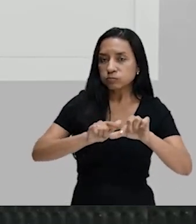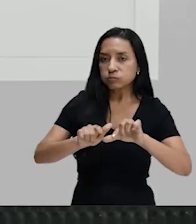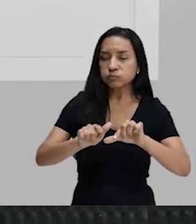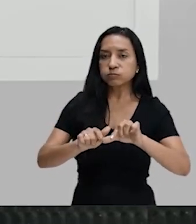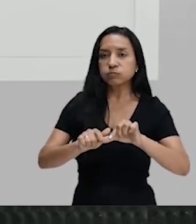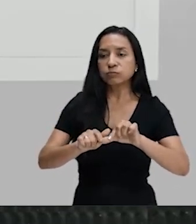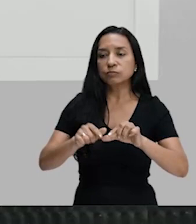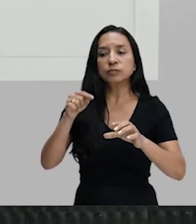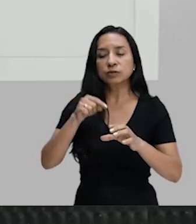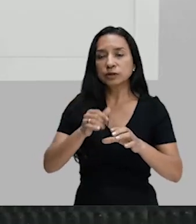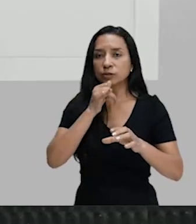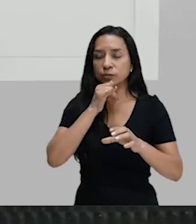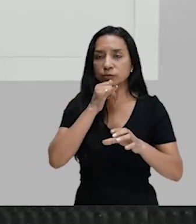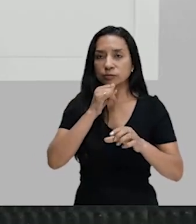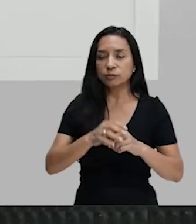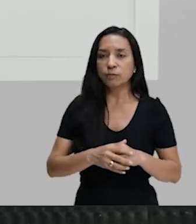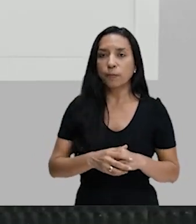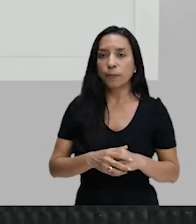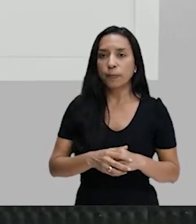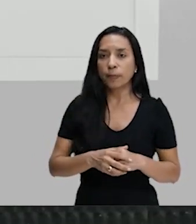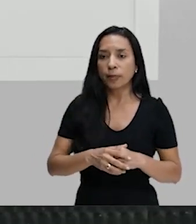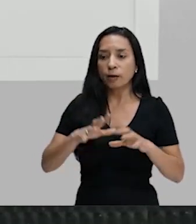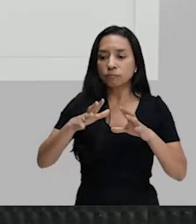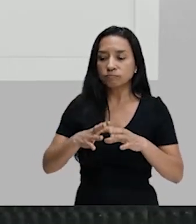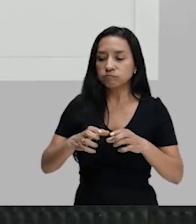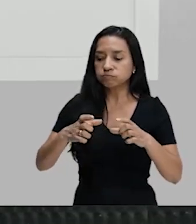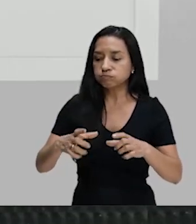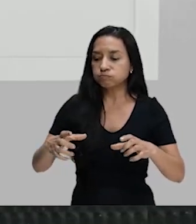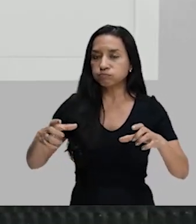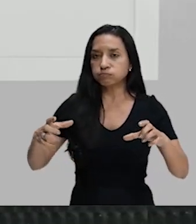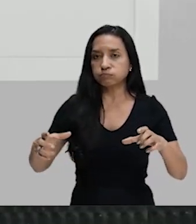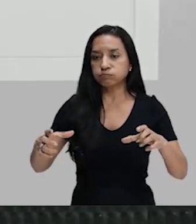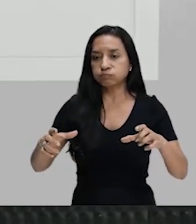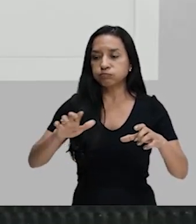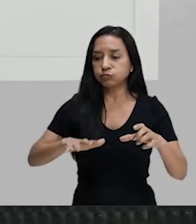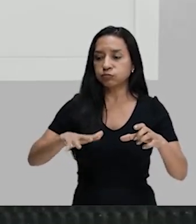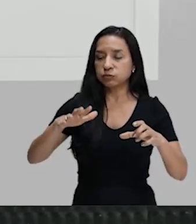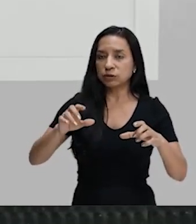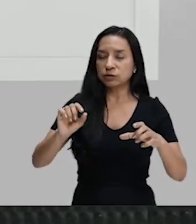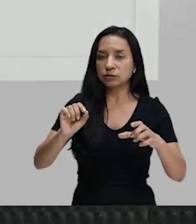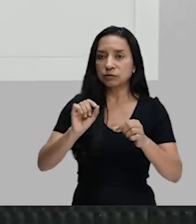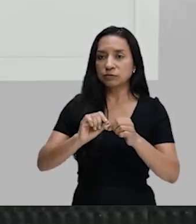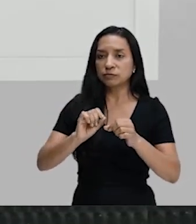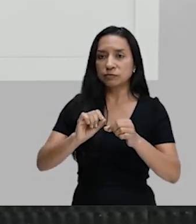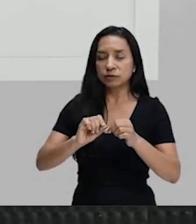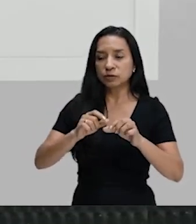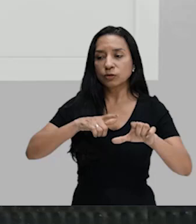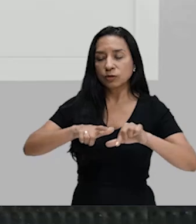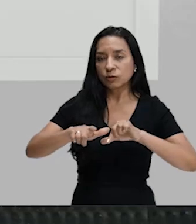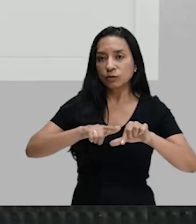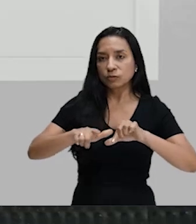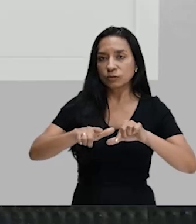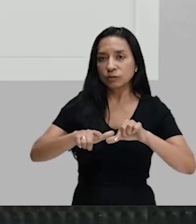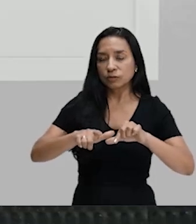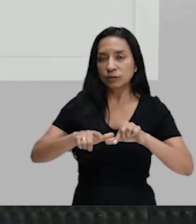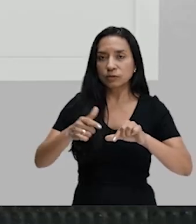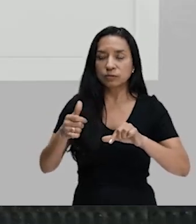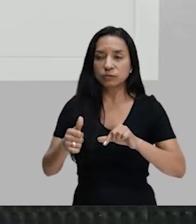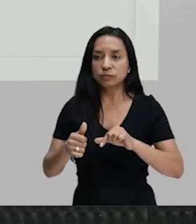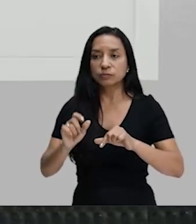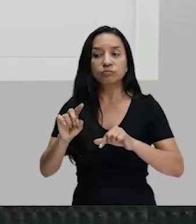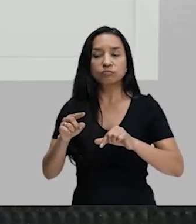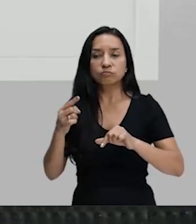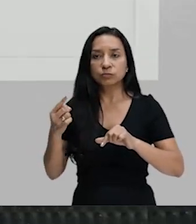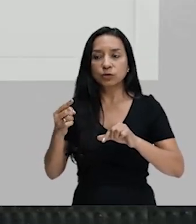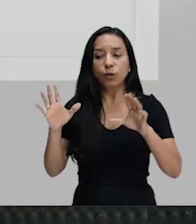certo? No caso, se for uma expansão do gás, ele realiza trabalho sobre o meio. Se for uma compressão